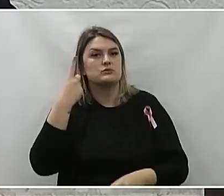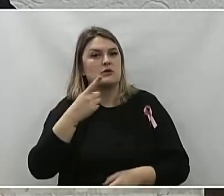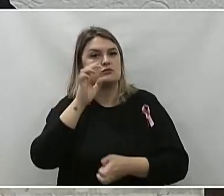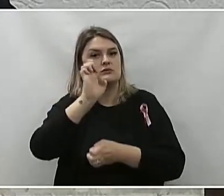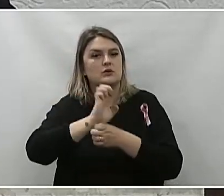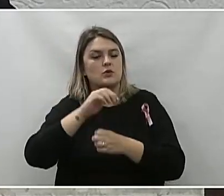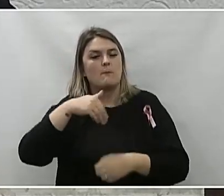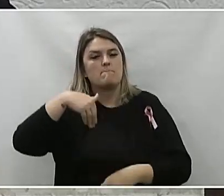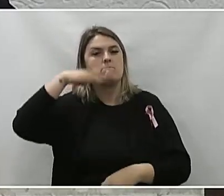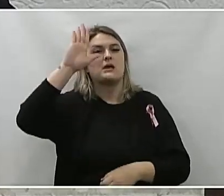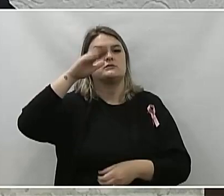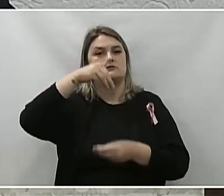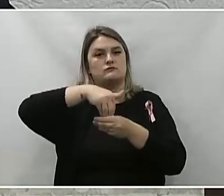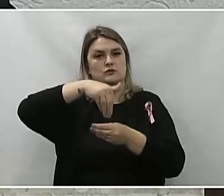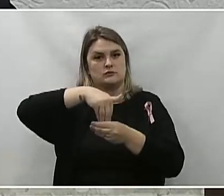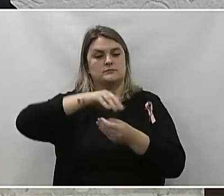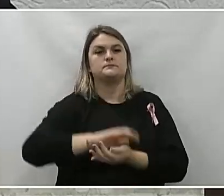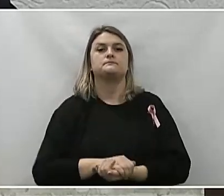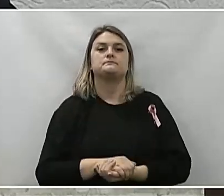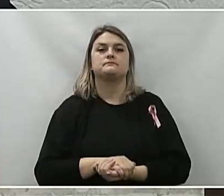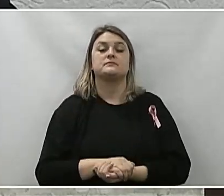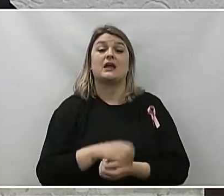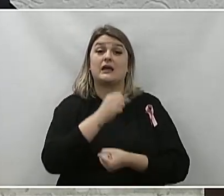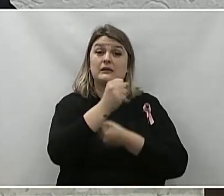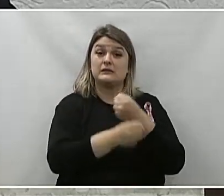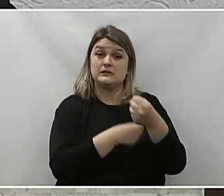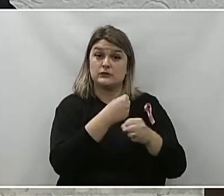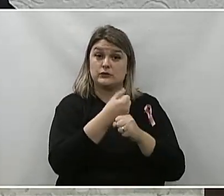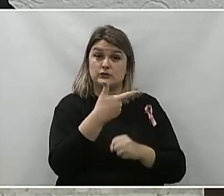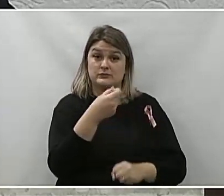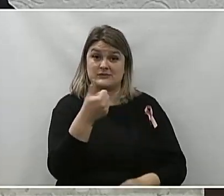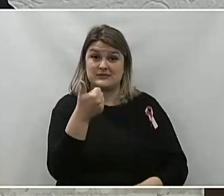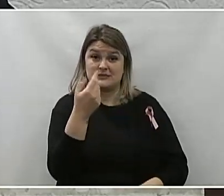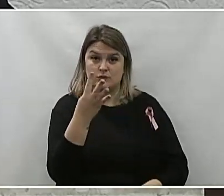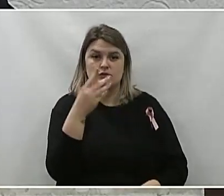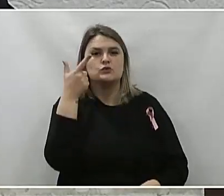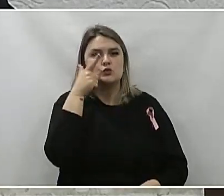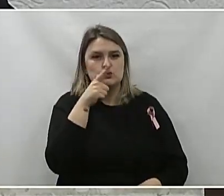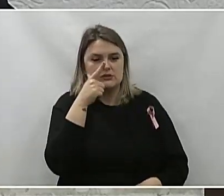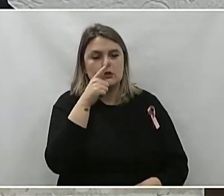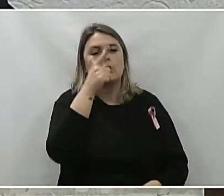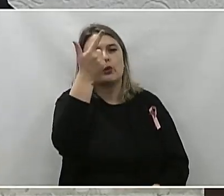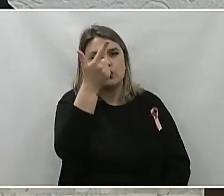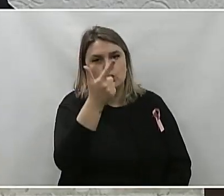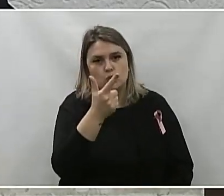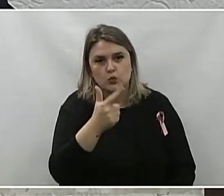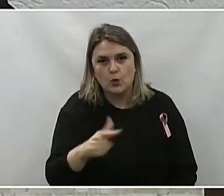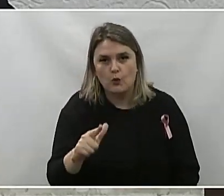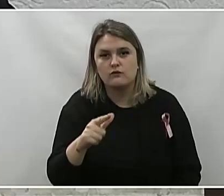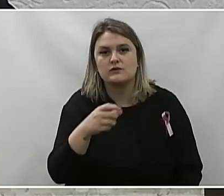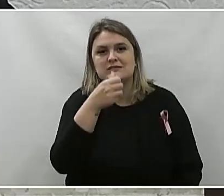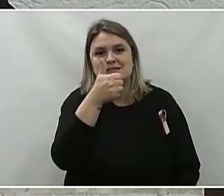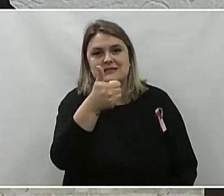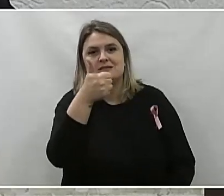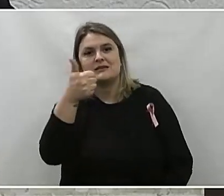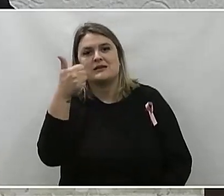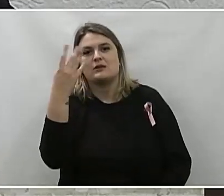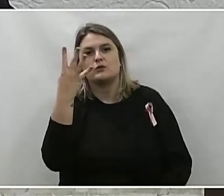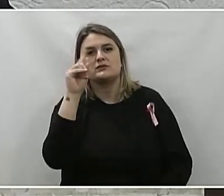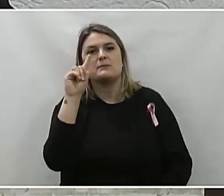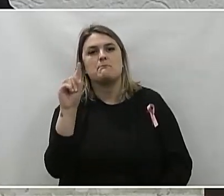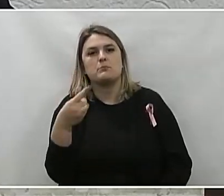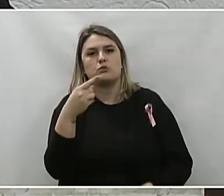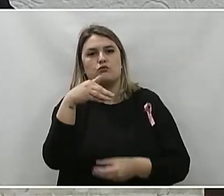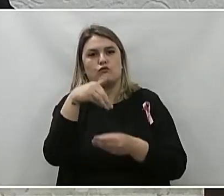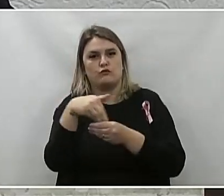deputado estadual com maior votação no ano de 2014 garantiu mais um mandato com 114